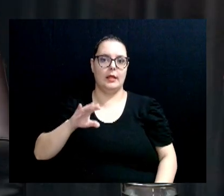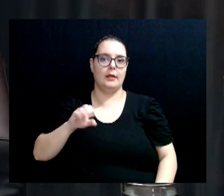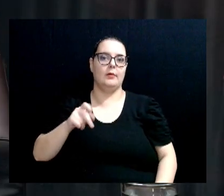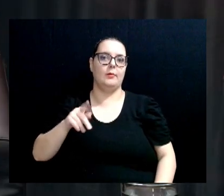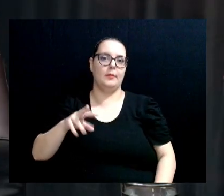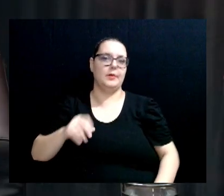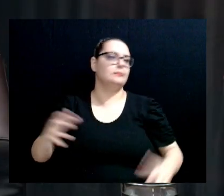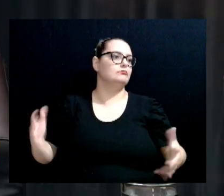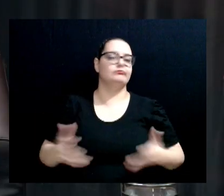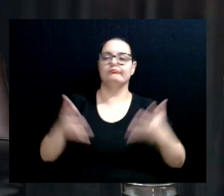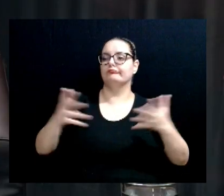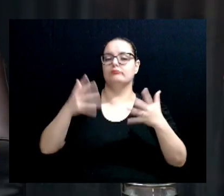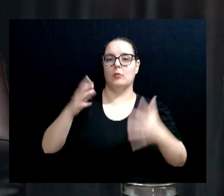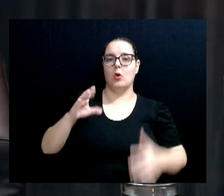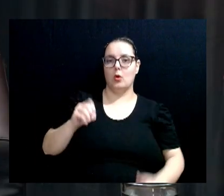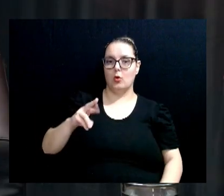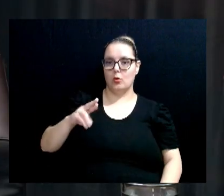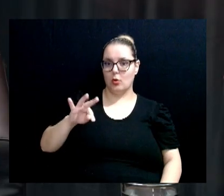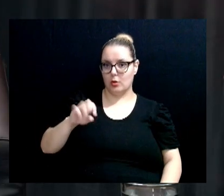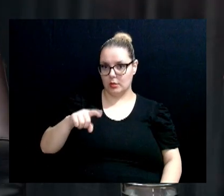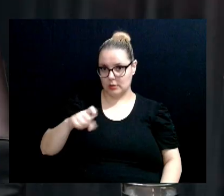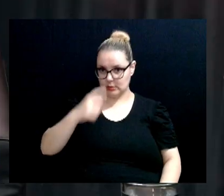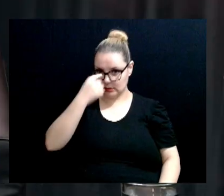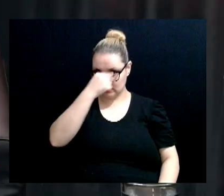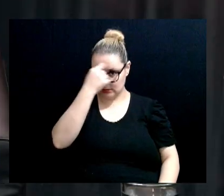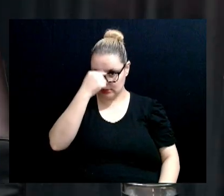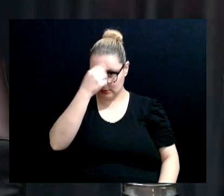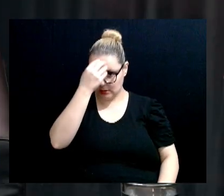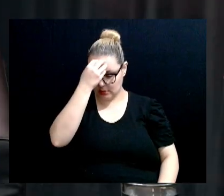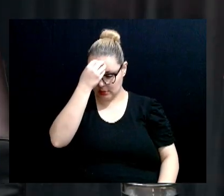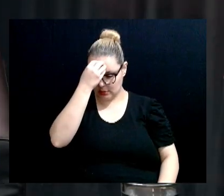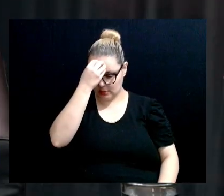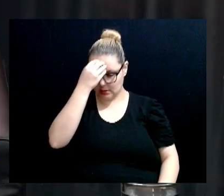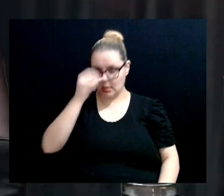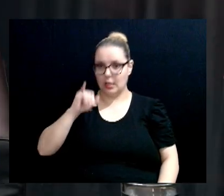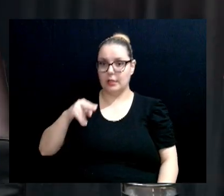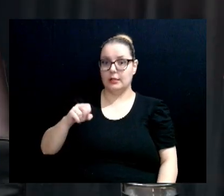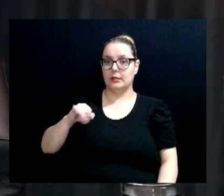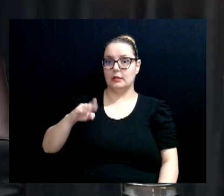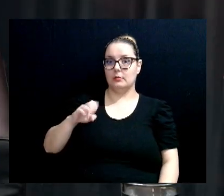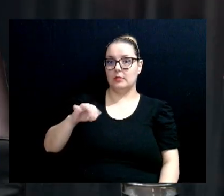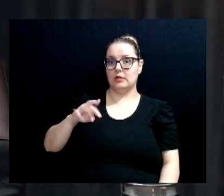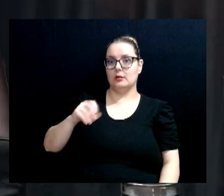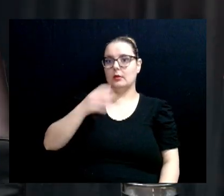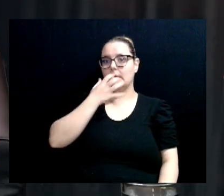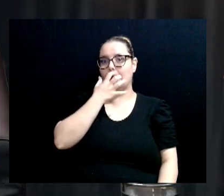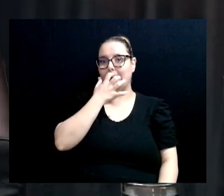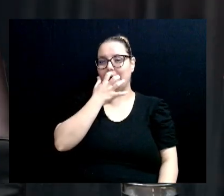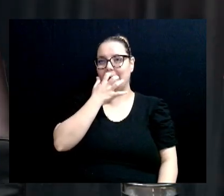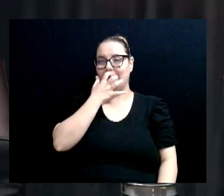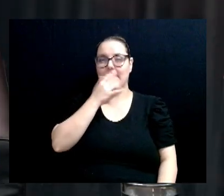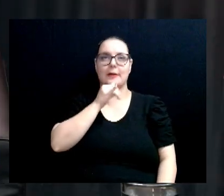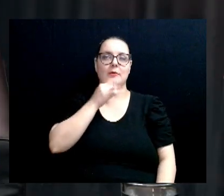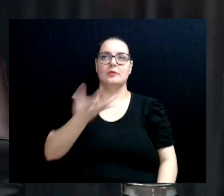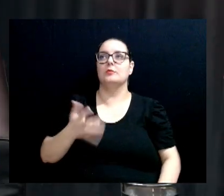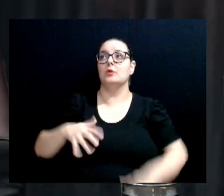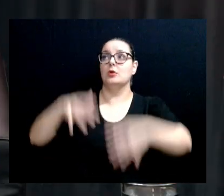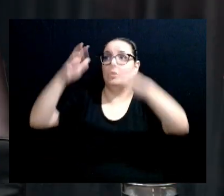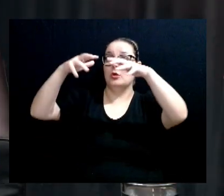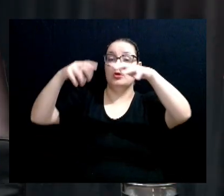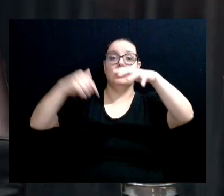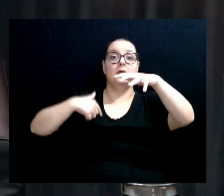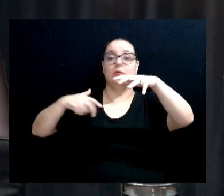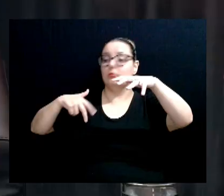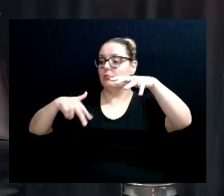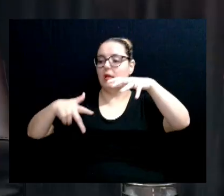córtex pré-frontal, que é aquela questão inibitória, por exemplo, está chovendo e eu quero sair na chuva, que delícia,